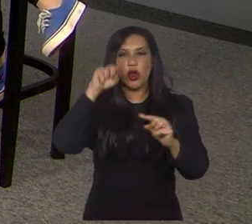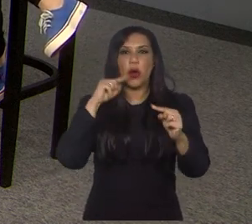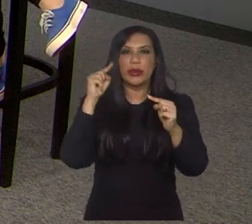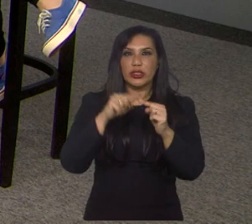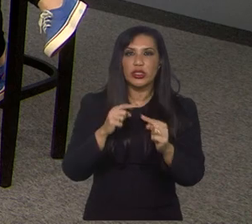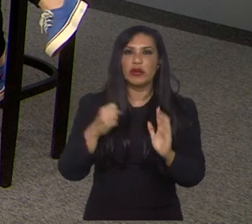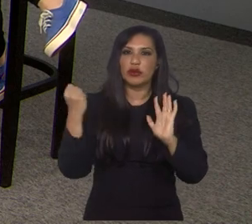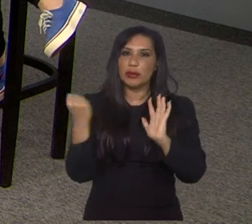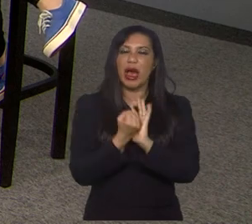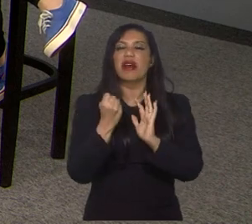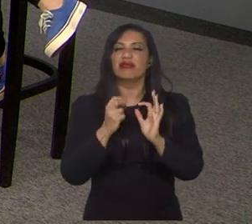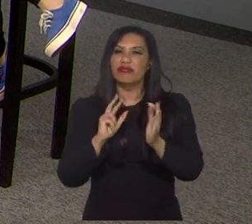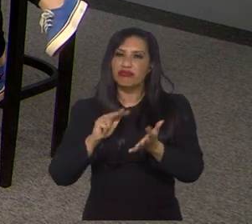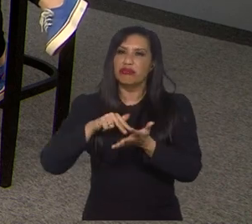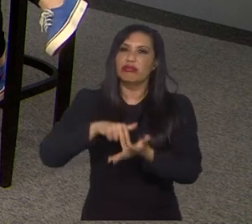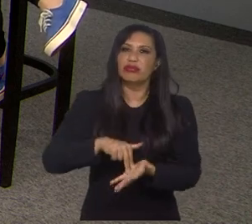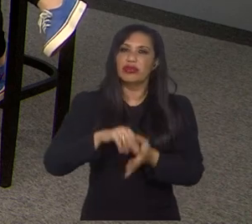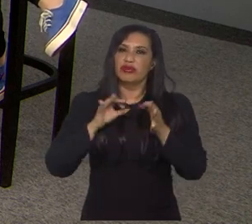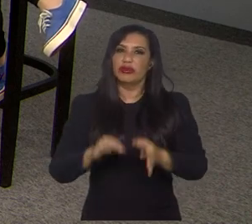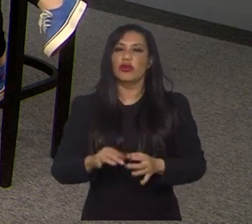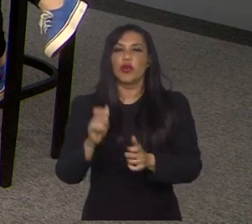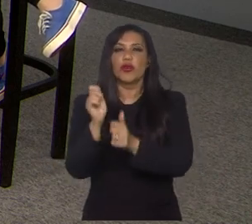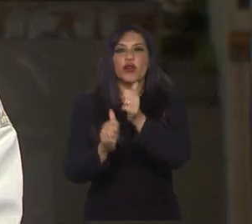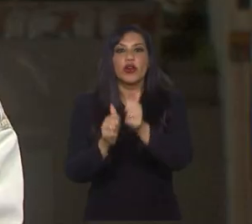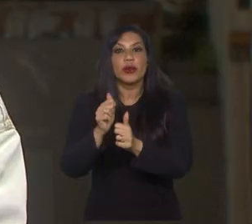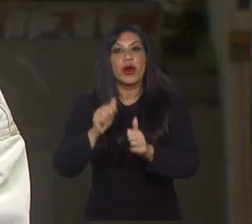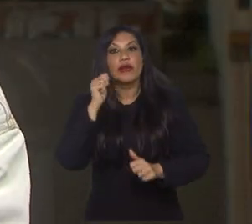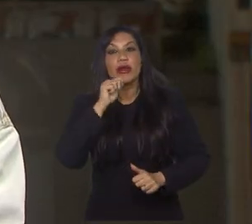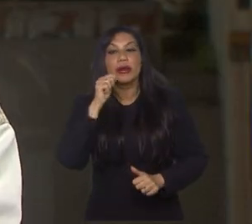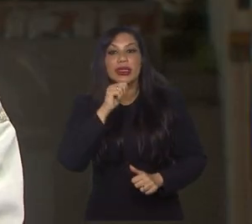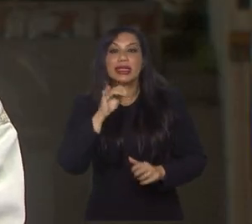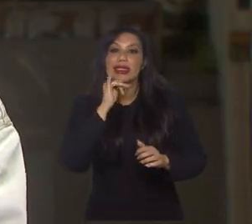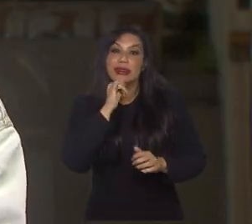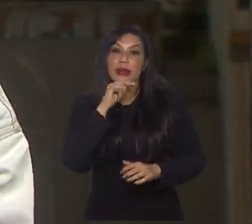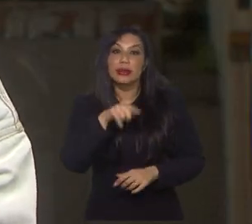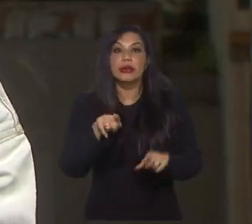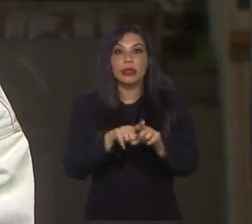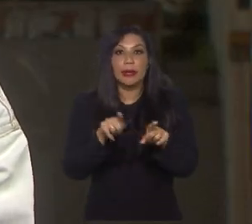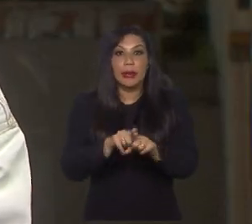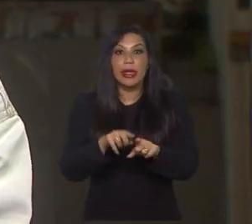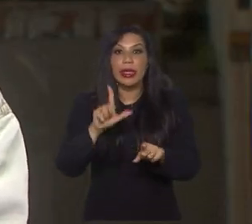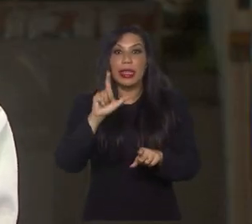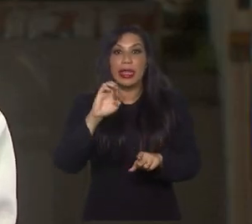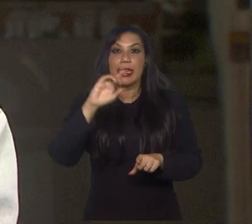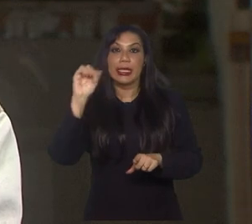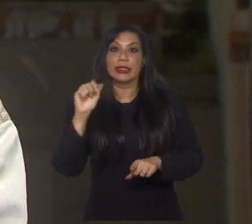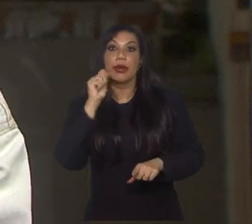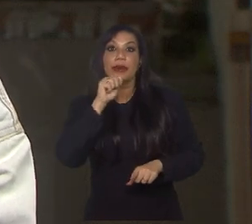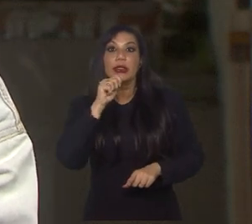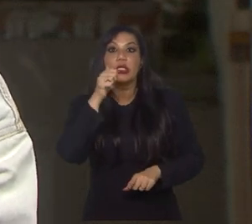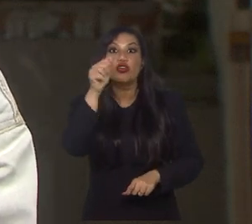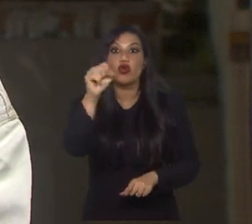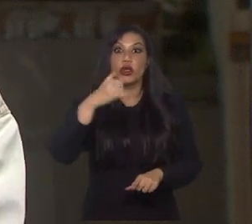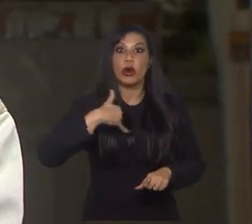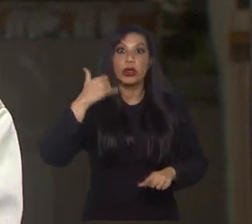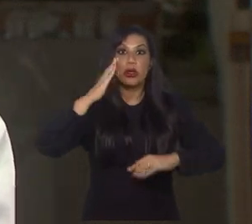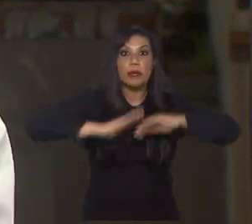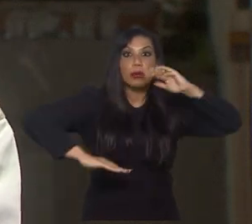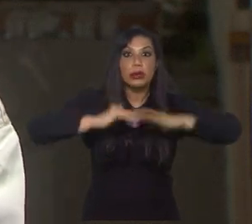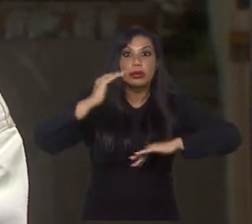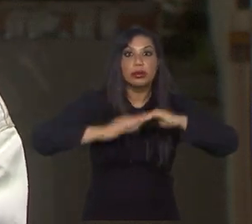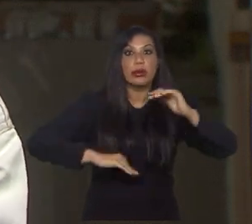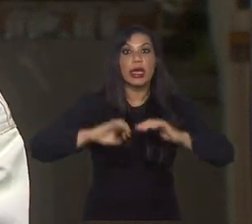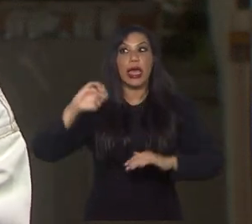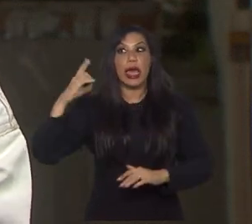de marcar uma posição no futebol feminino e é capitaneada, de certa forma, pela Linda Caicedo, que só tem 18 anos, né? Já pertence ao Real Madrid,